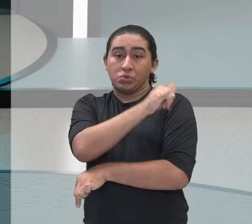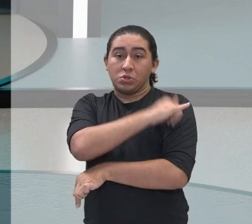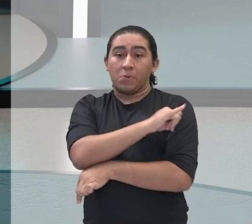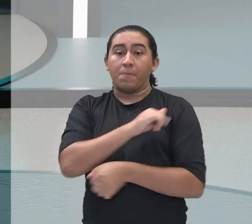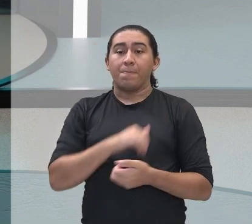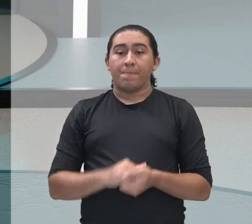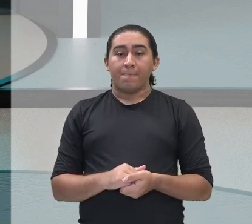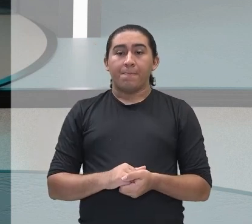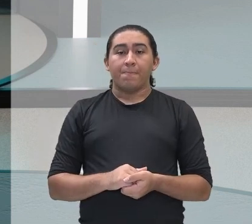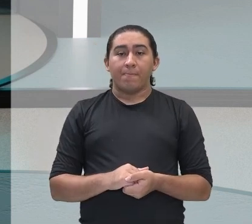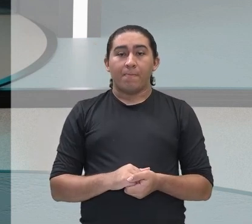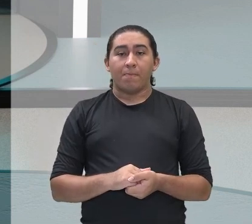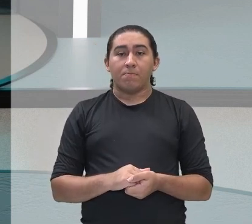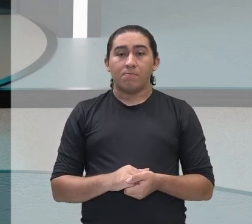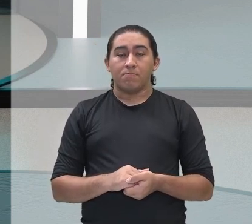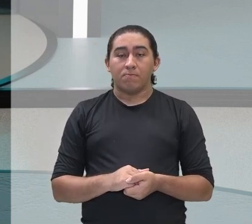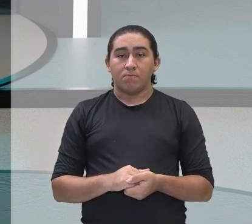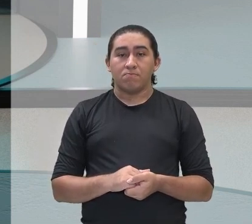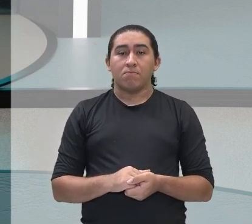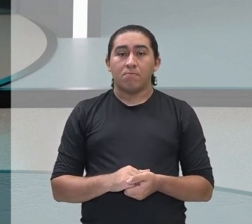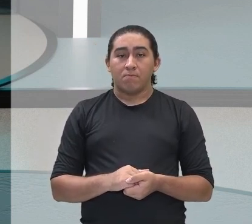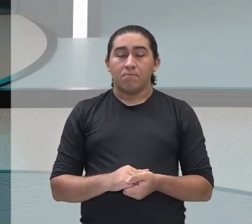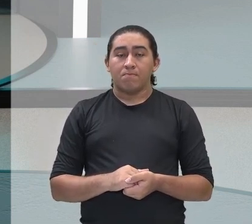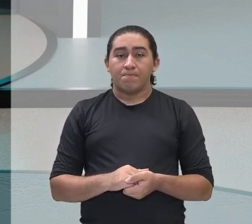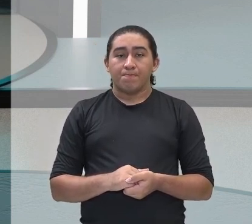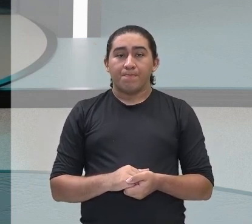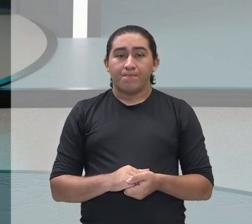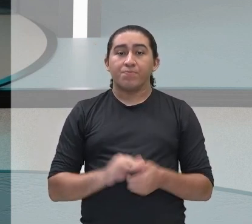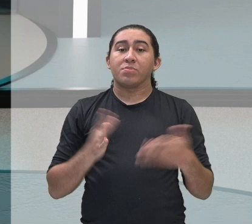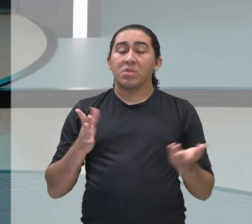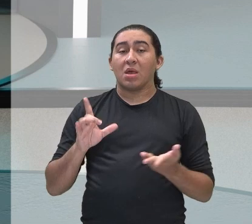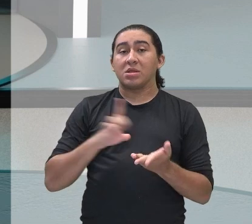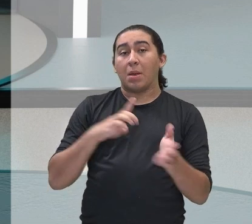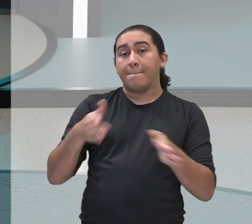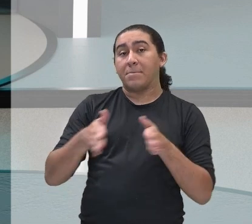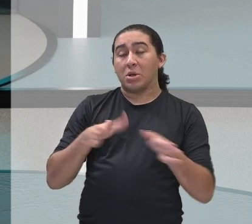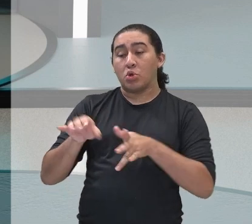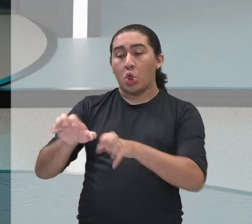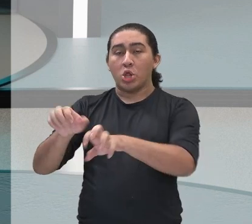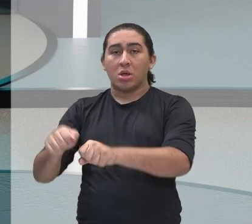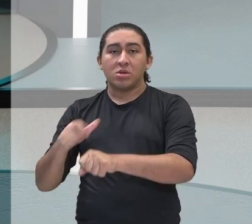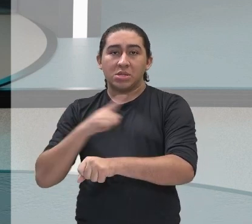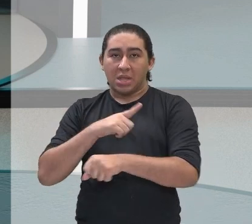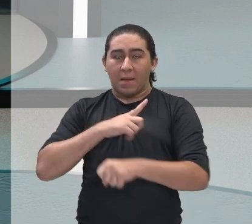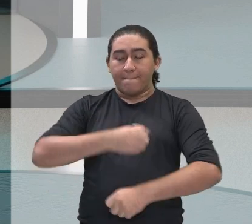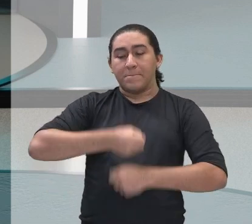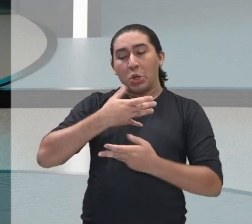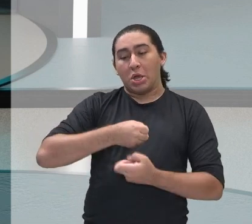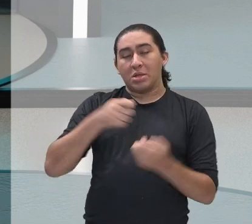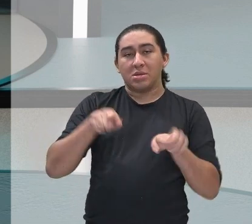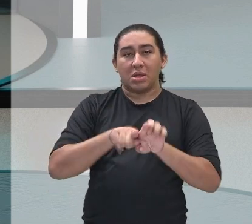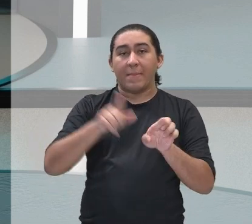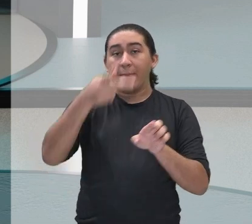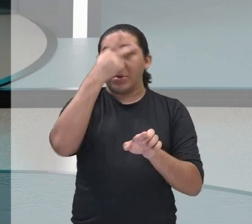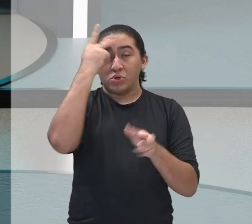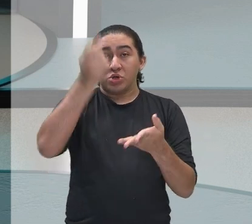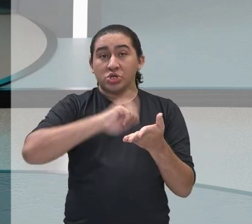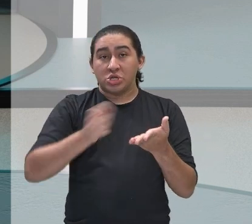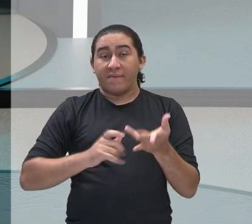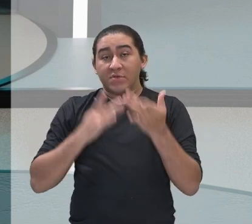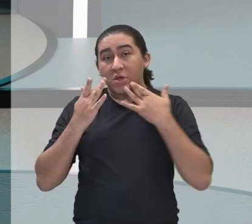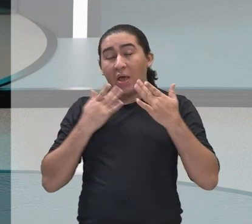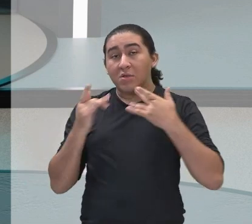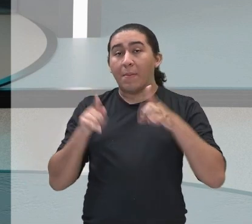José de Anchieta, notabilizou-se no período colonial como poeta e dramaturgo, mas também